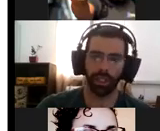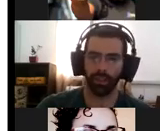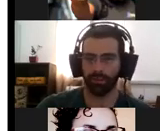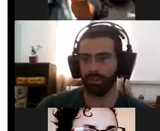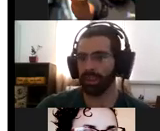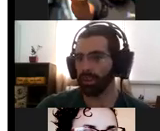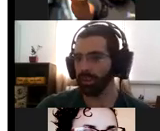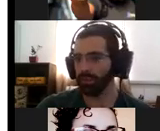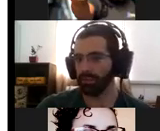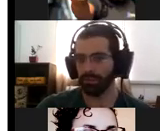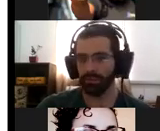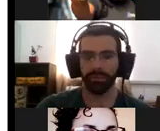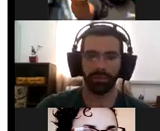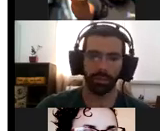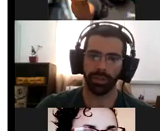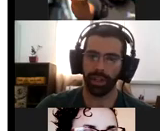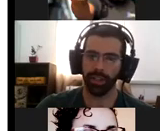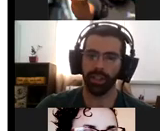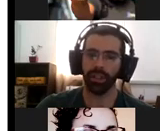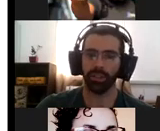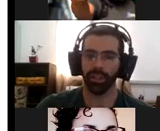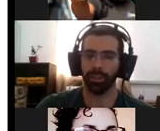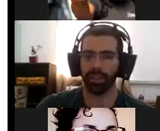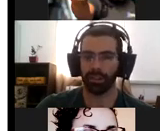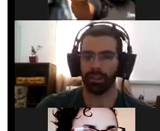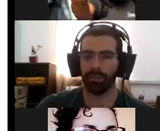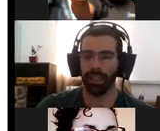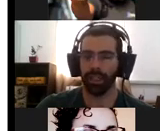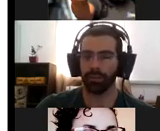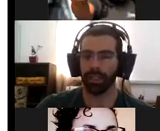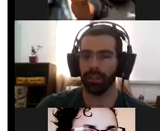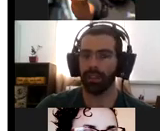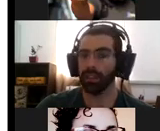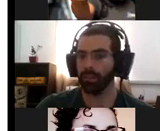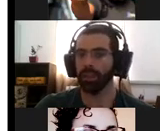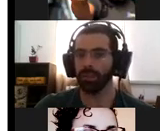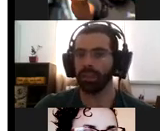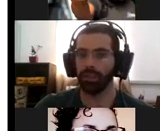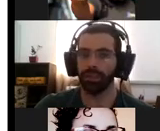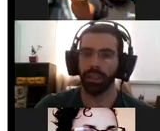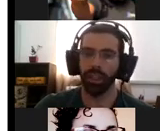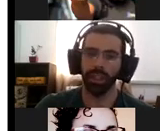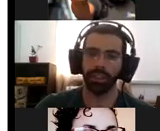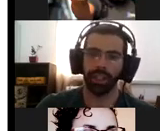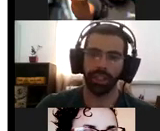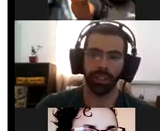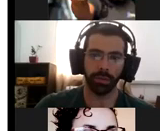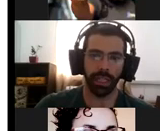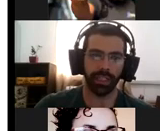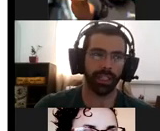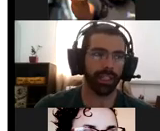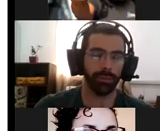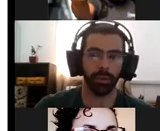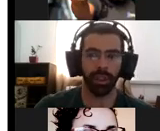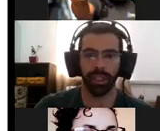gente tem Netflix, Spotify e todos esses processos de mineração de dados, eles são modelos preditivos. Então a Netflix não